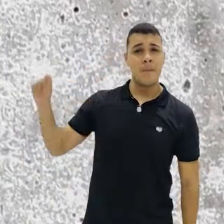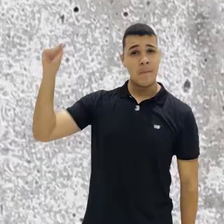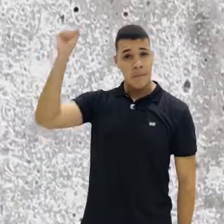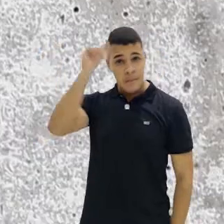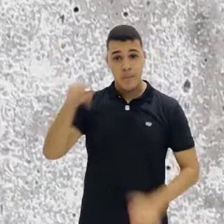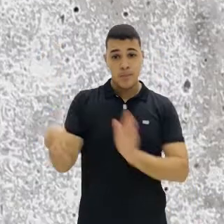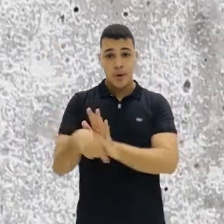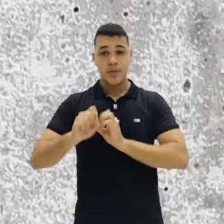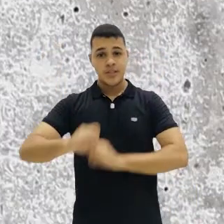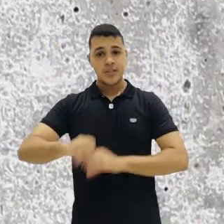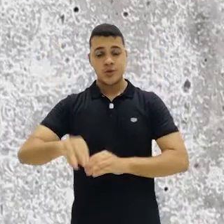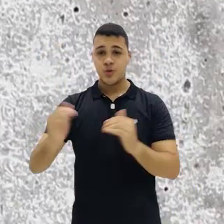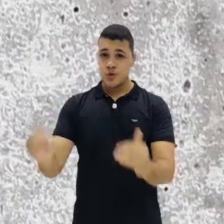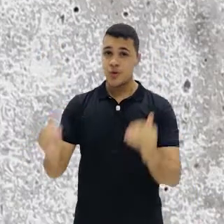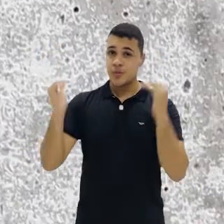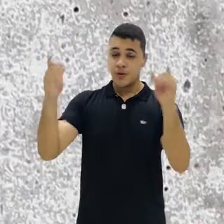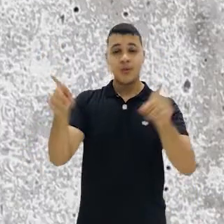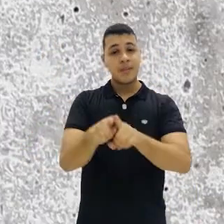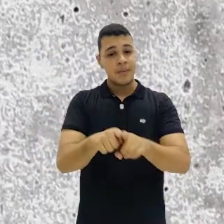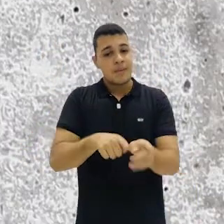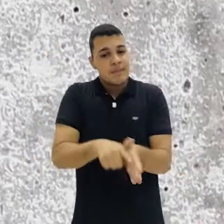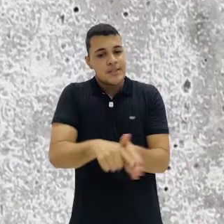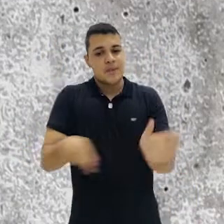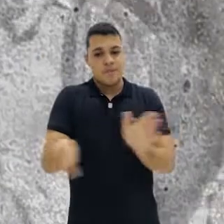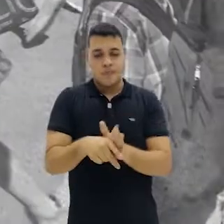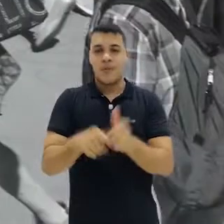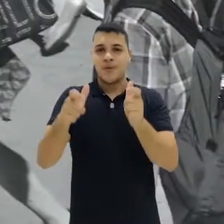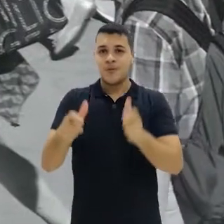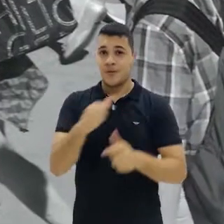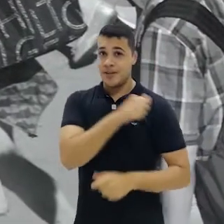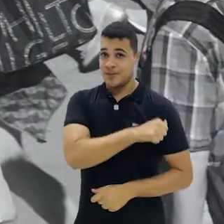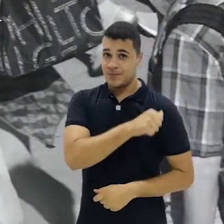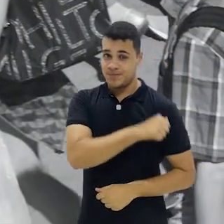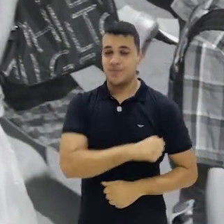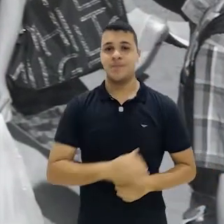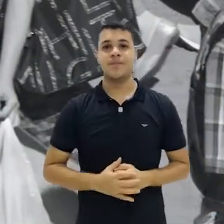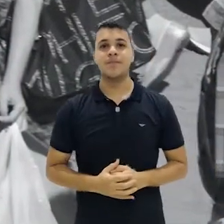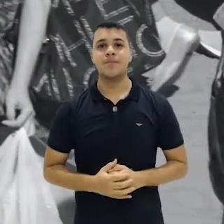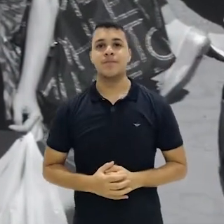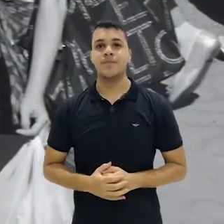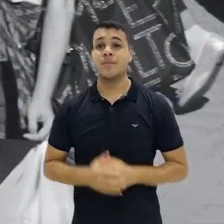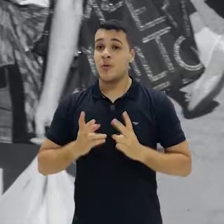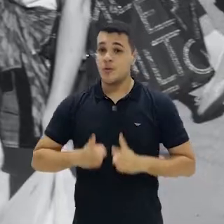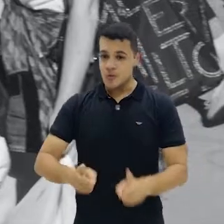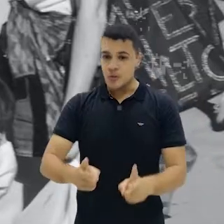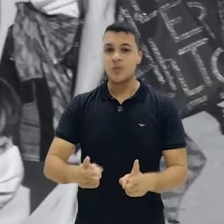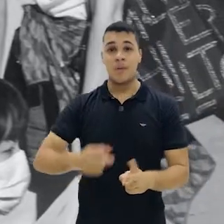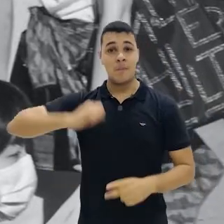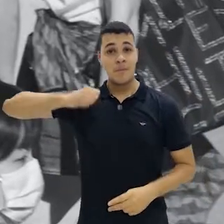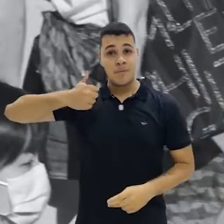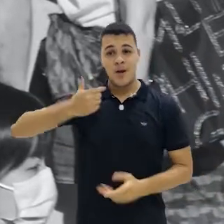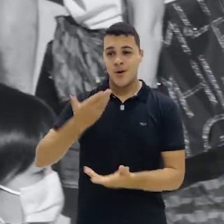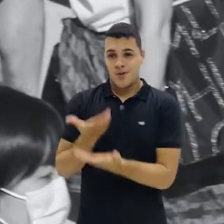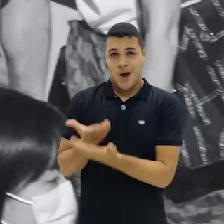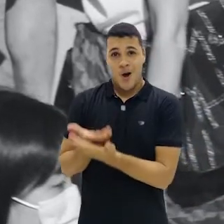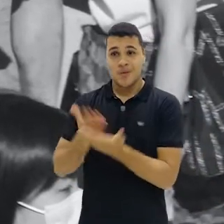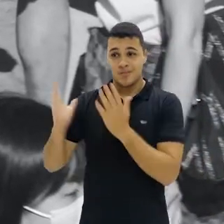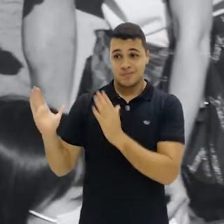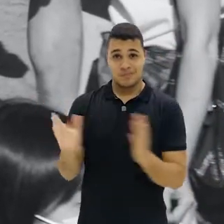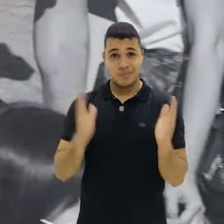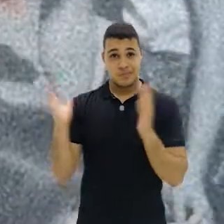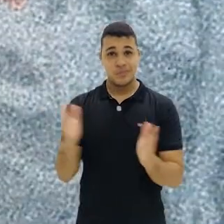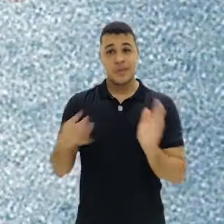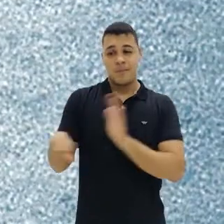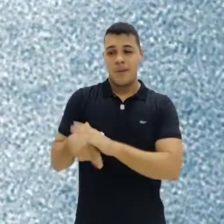de ensino superior e pesquisa do Rio de Janeiro. Continuando o primeiro módulo da disciplina Ciência